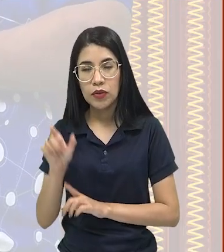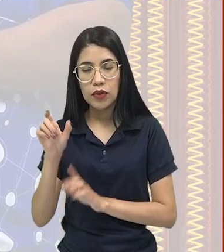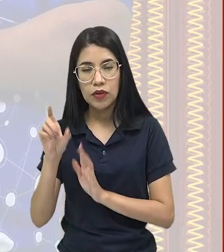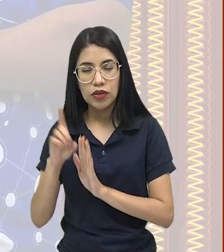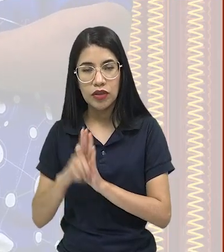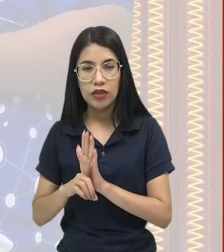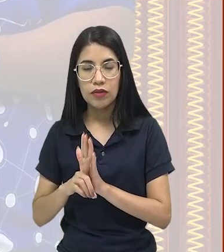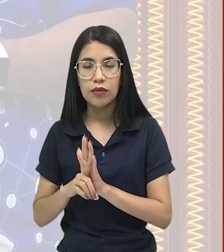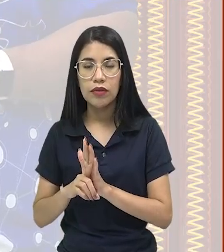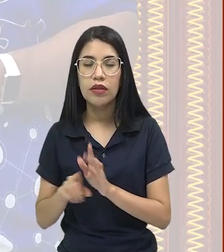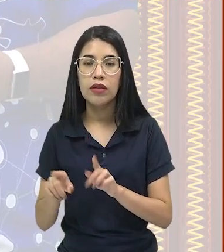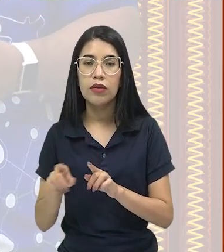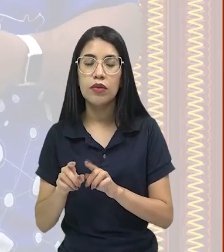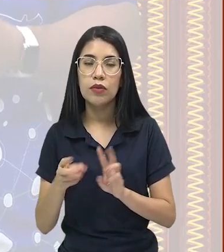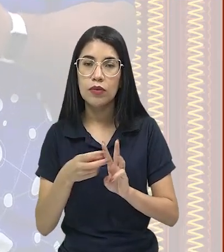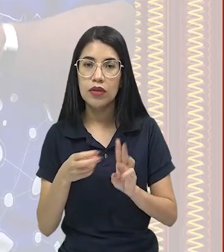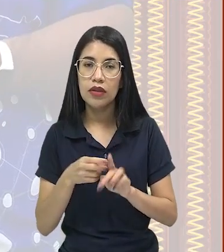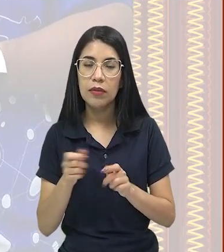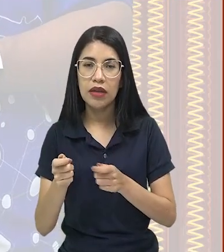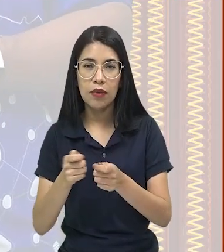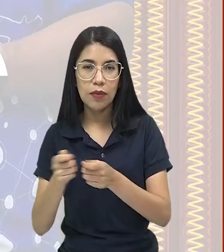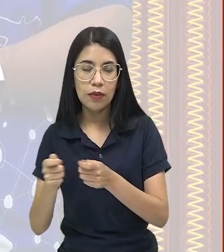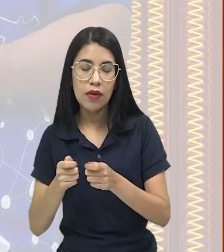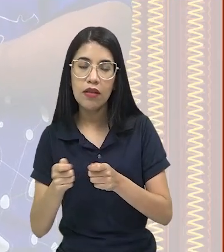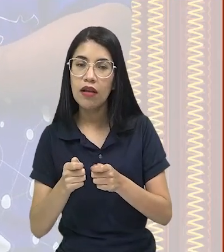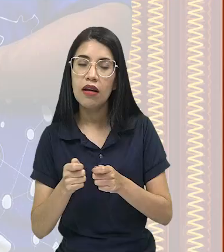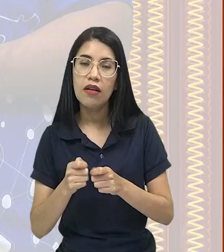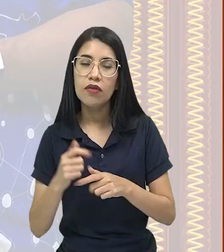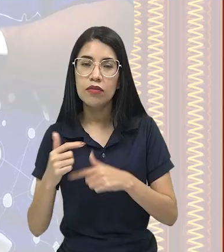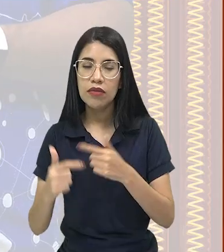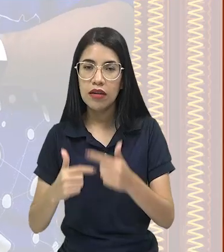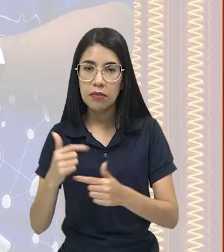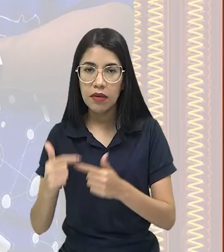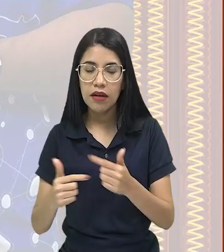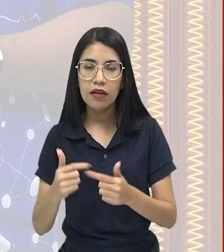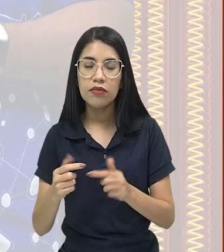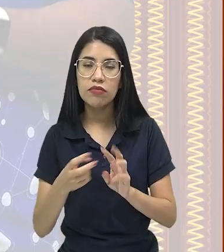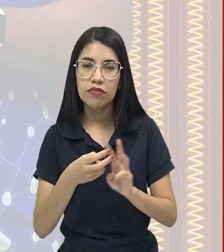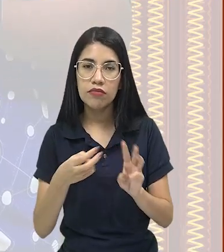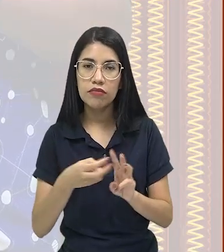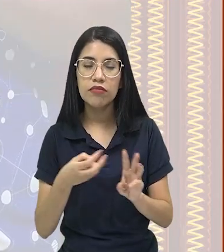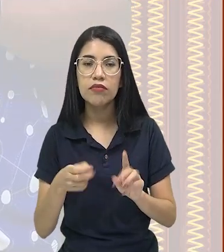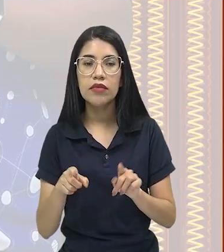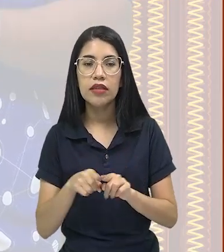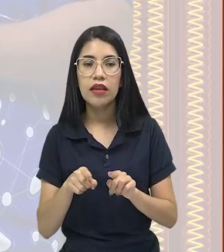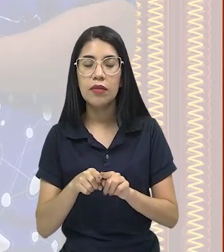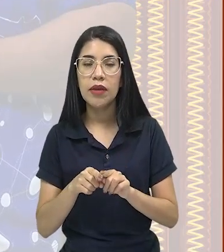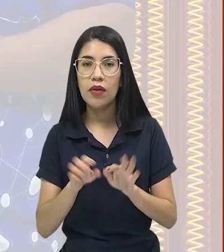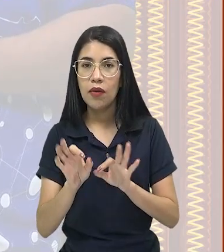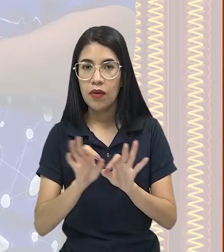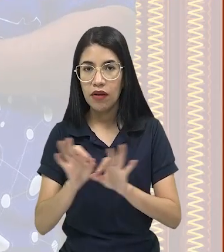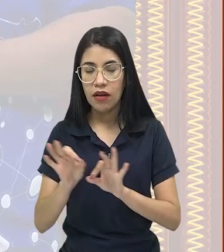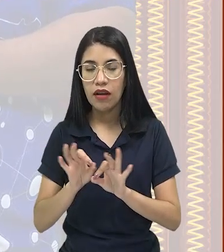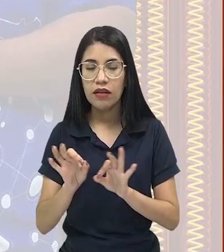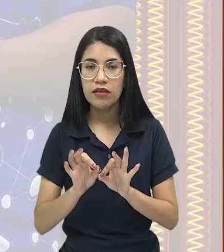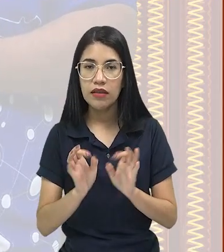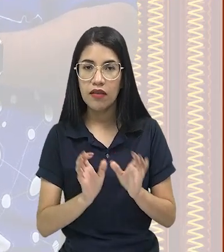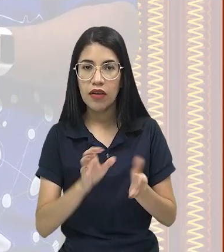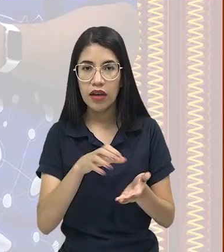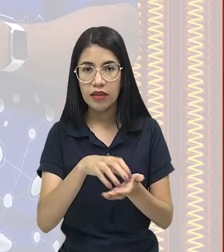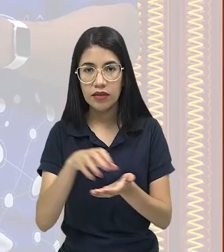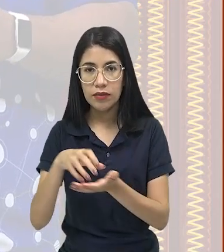pela administração das aldeias, controle da mão de obra indígena e aplicação da